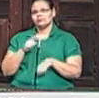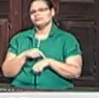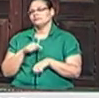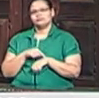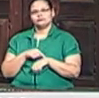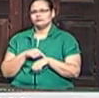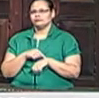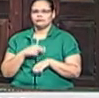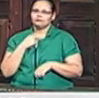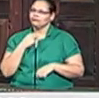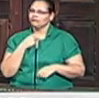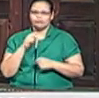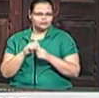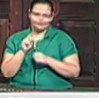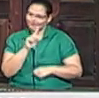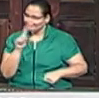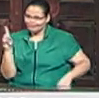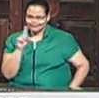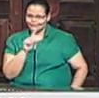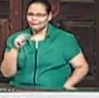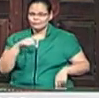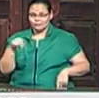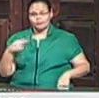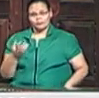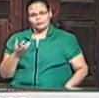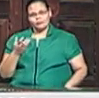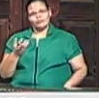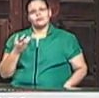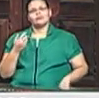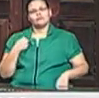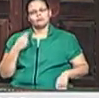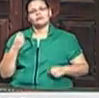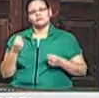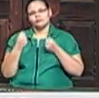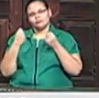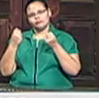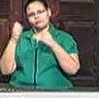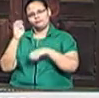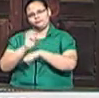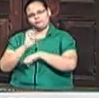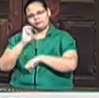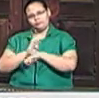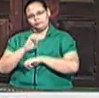não contem com a gente. Queremos somar, fortalecer